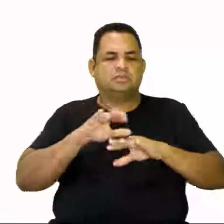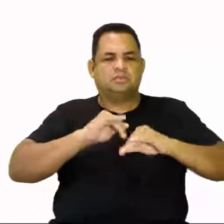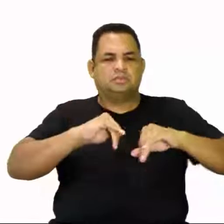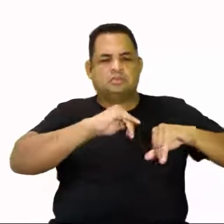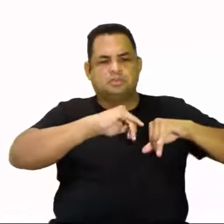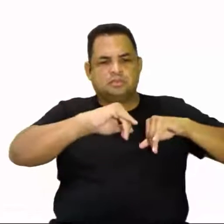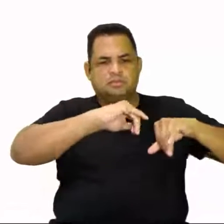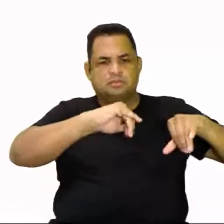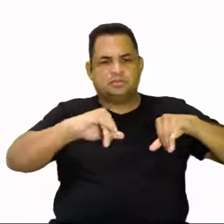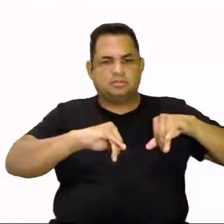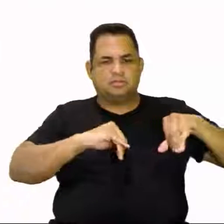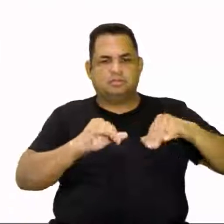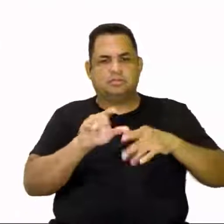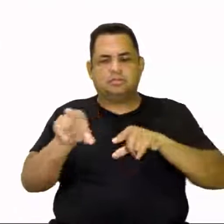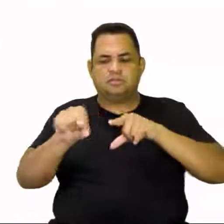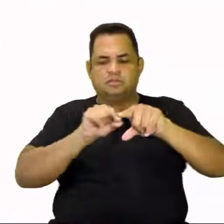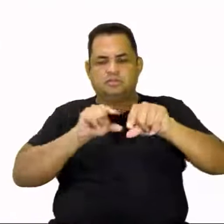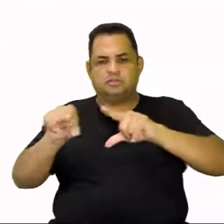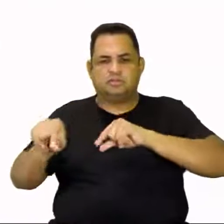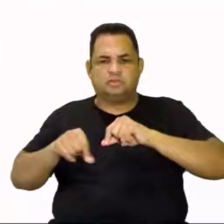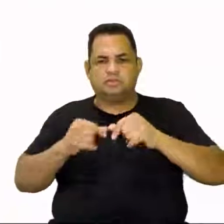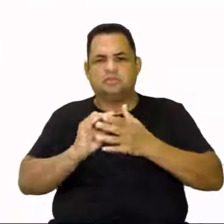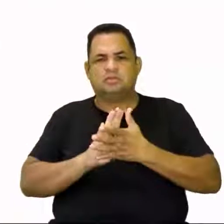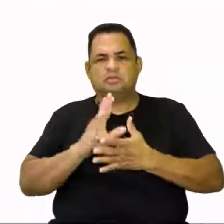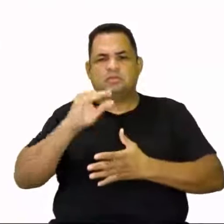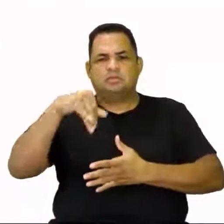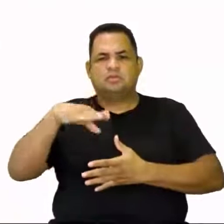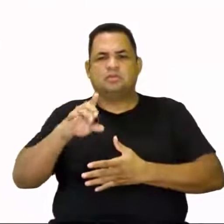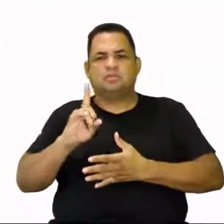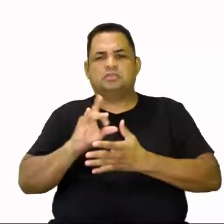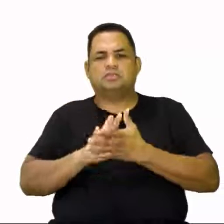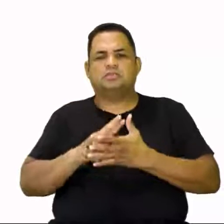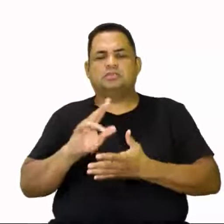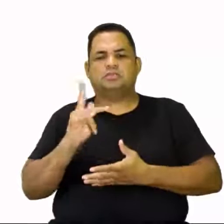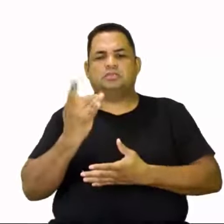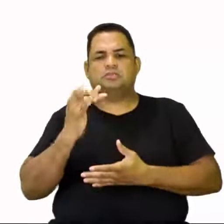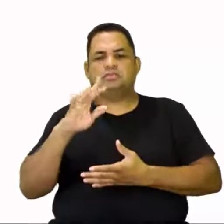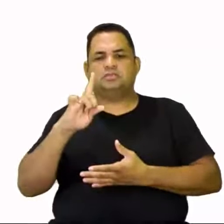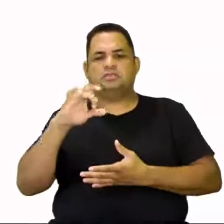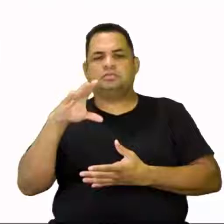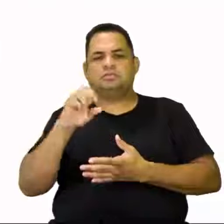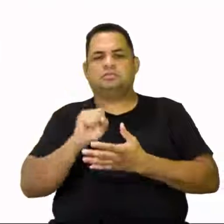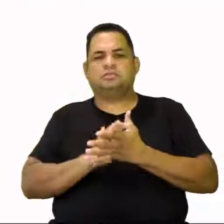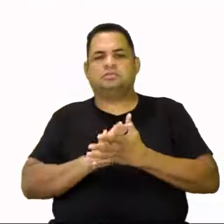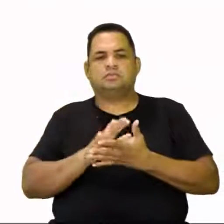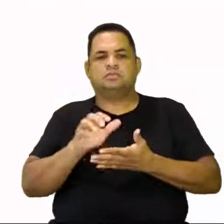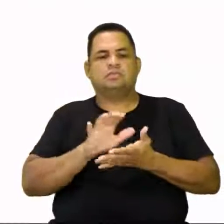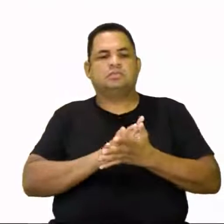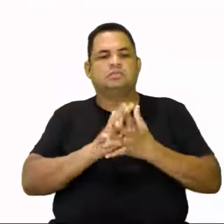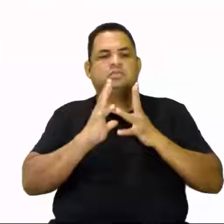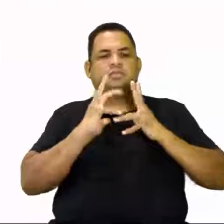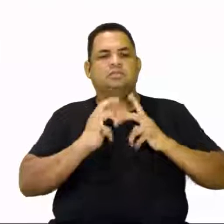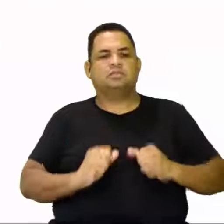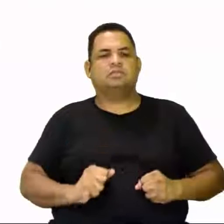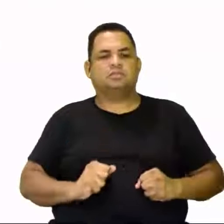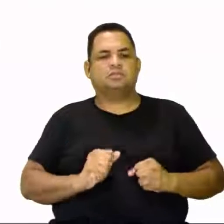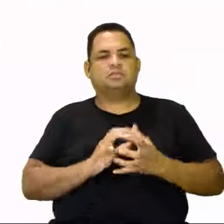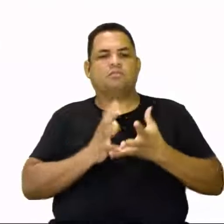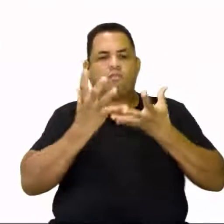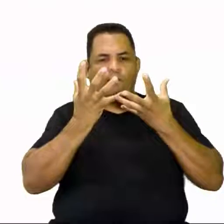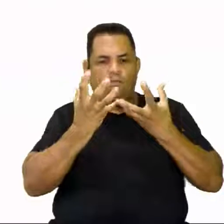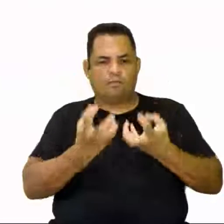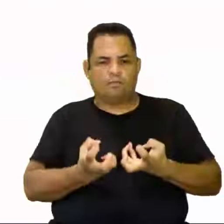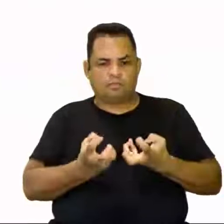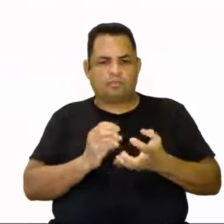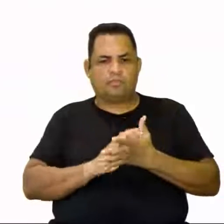separação de resíduo, que é a catação, moagem, hidrólise, lavagem,